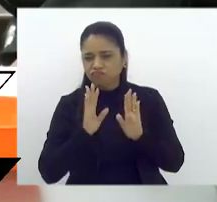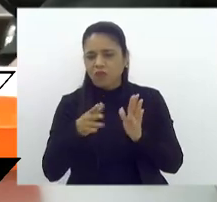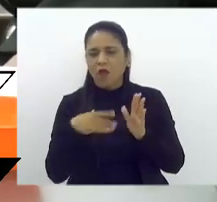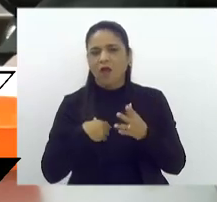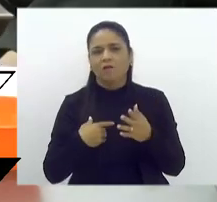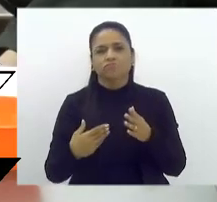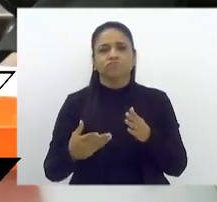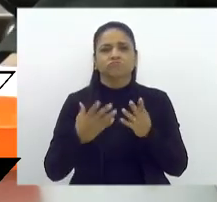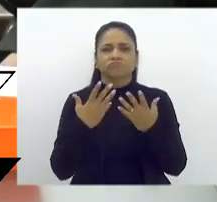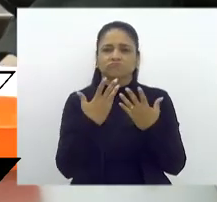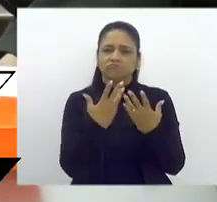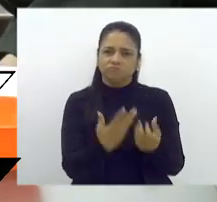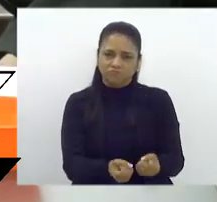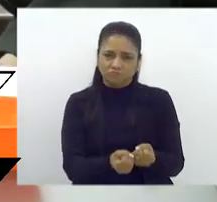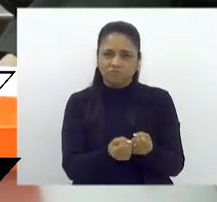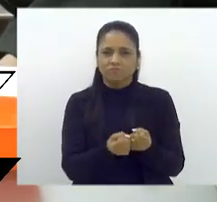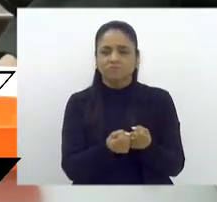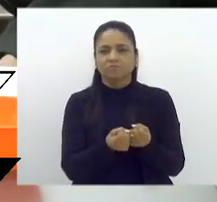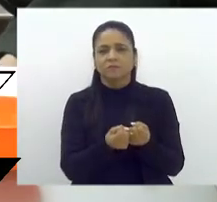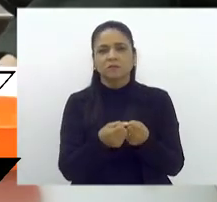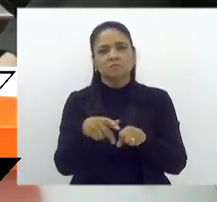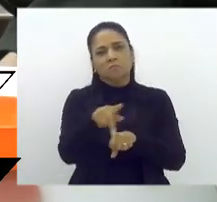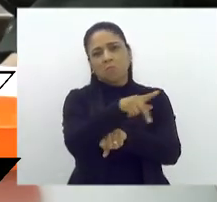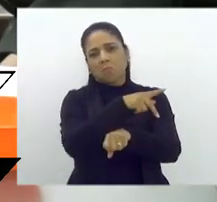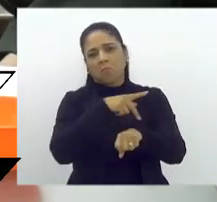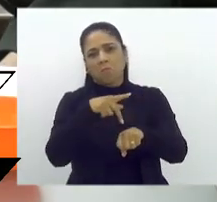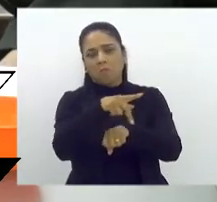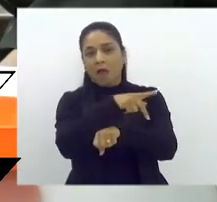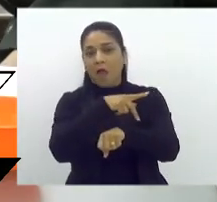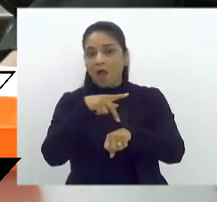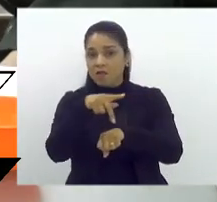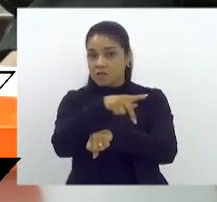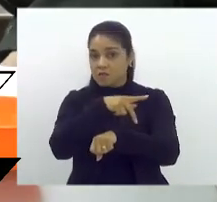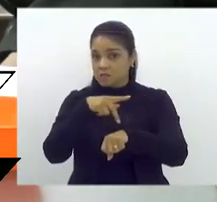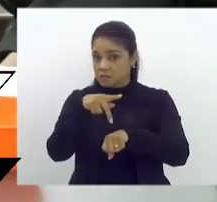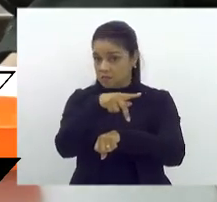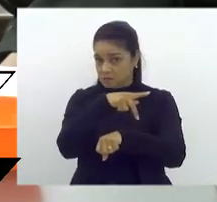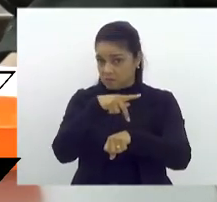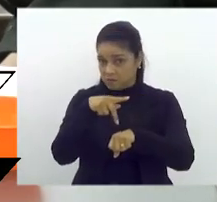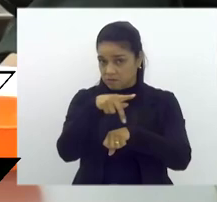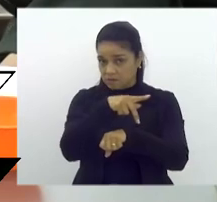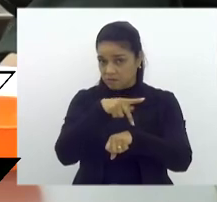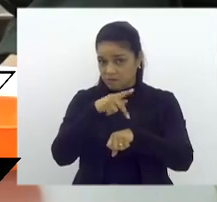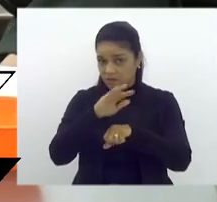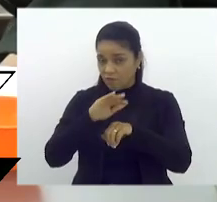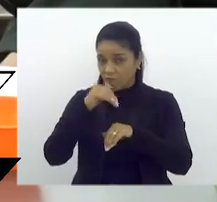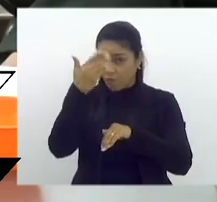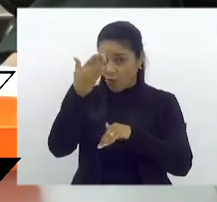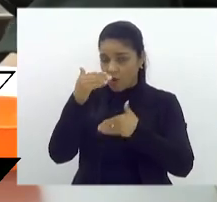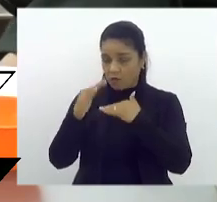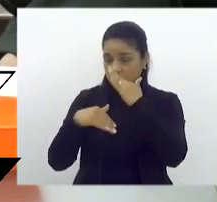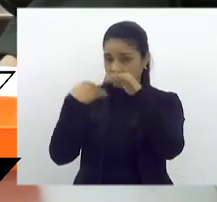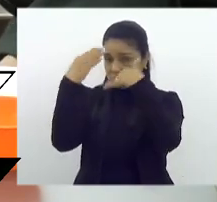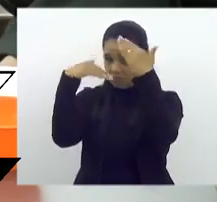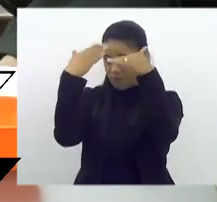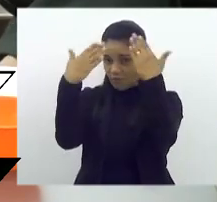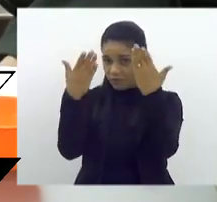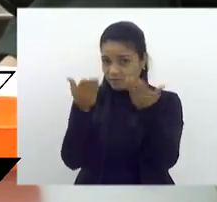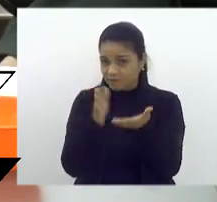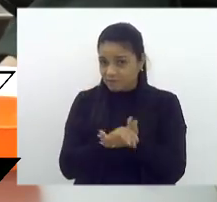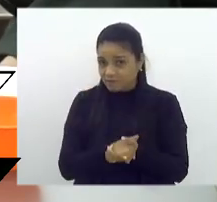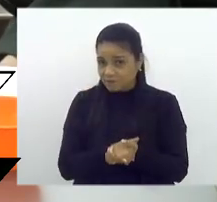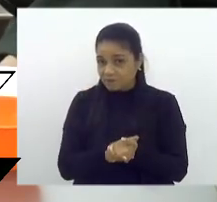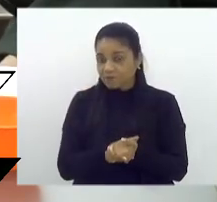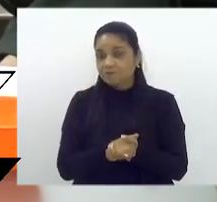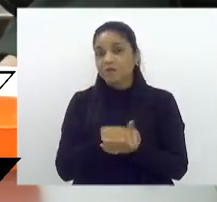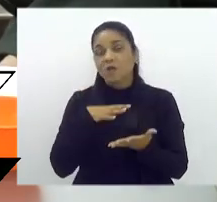adotada nos países, em tese, ditos mais desenvolvidos. É você ter